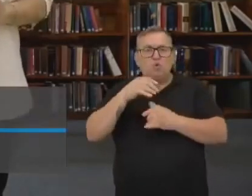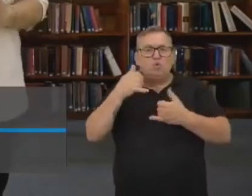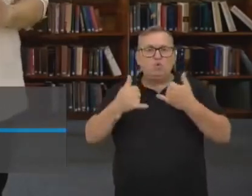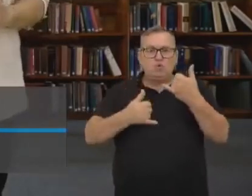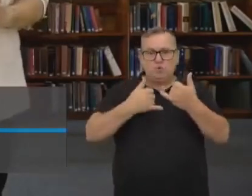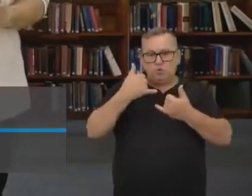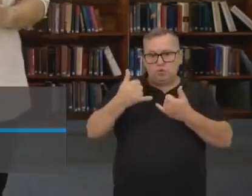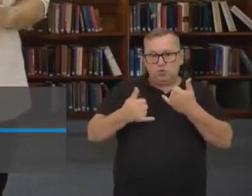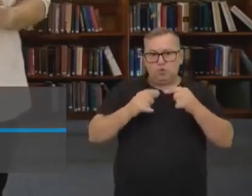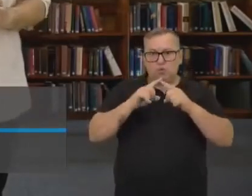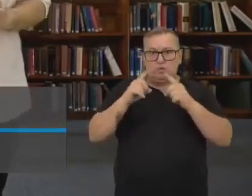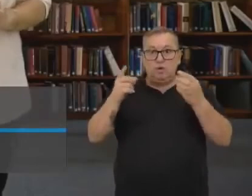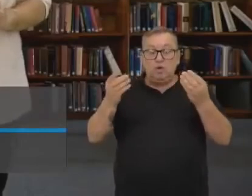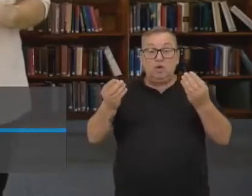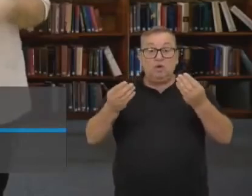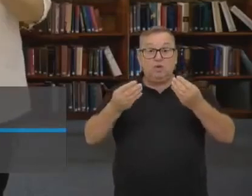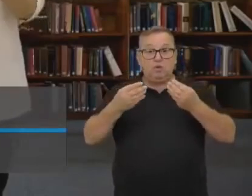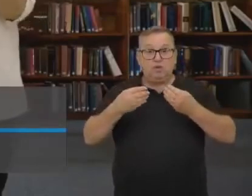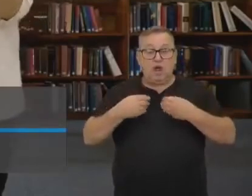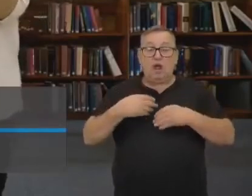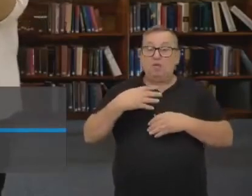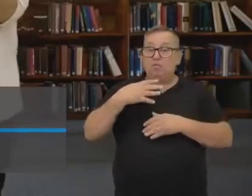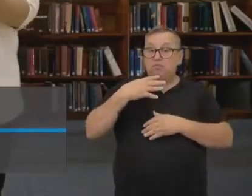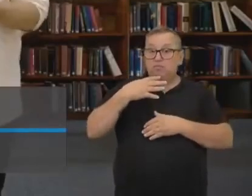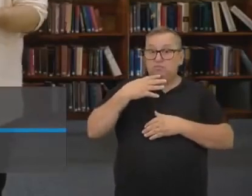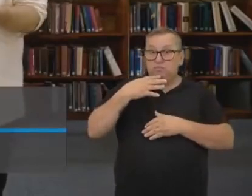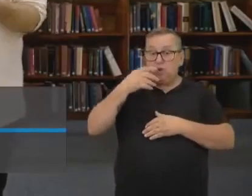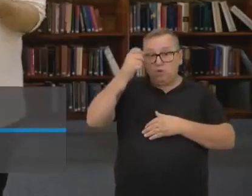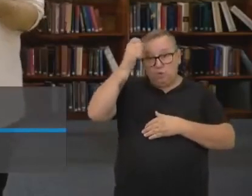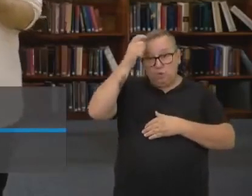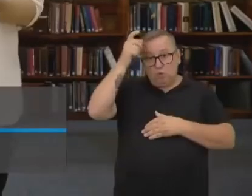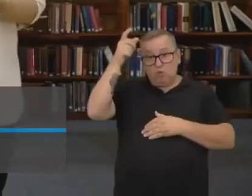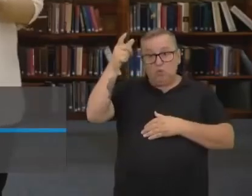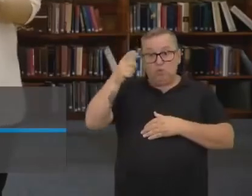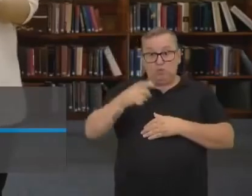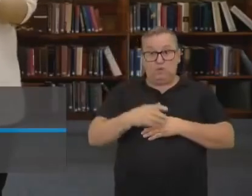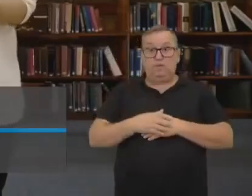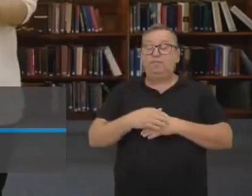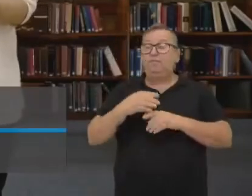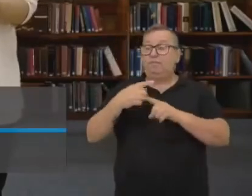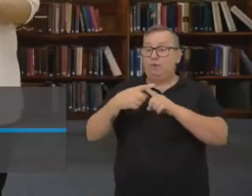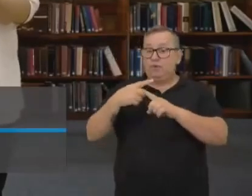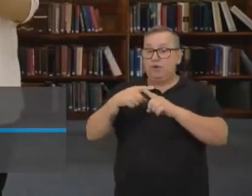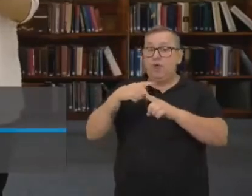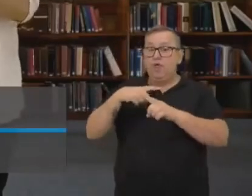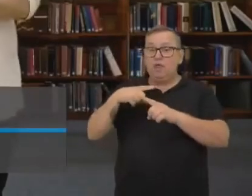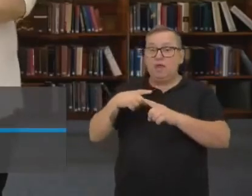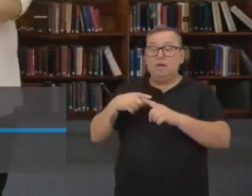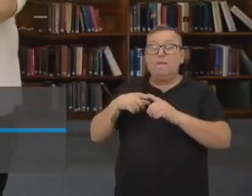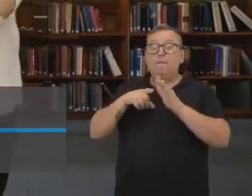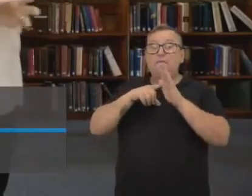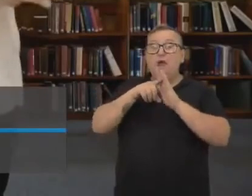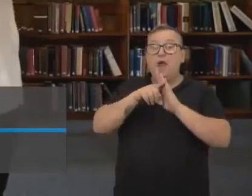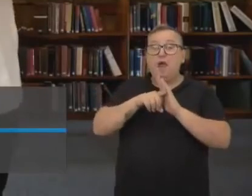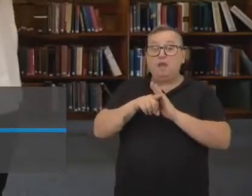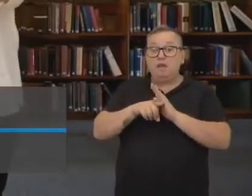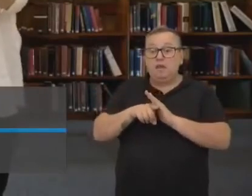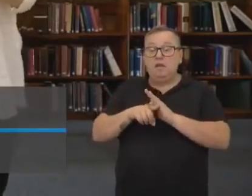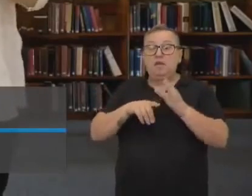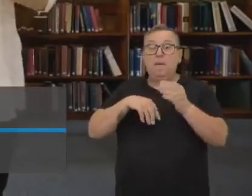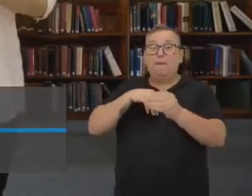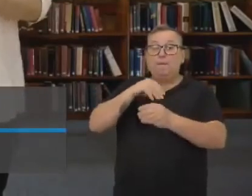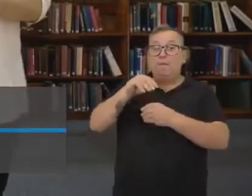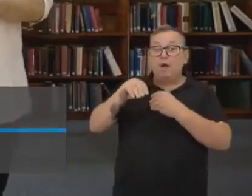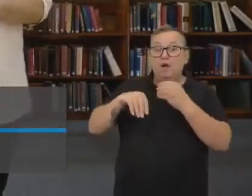eles trazem uma bagagem cultural, né? Por que se tornam tão interessantes, né, professor Anderson? Porque eles têm um processo de pesquisa, de mistura ali, de